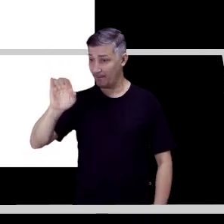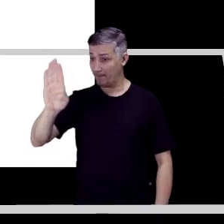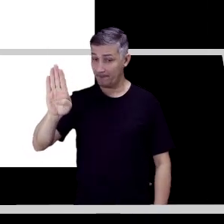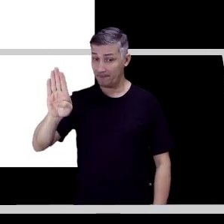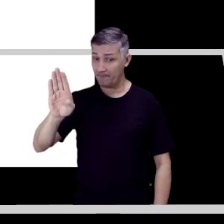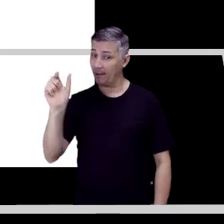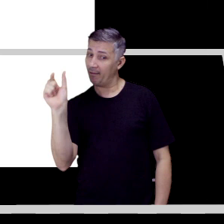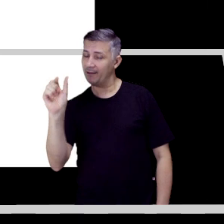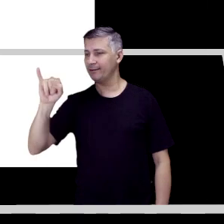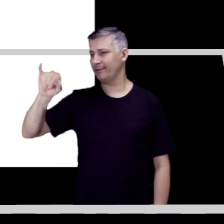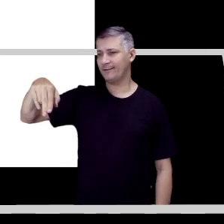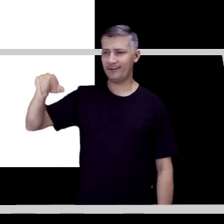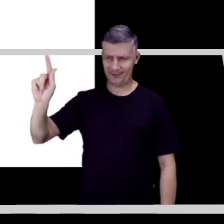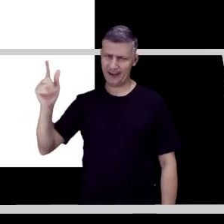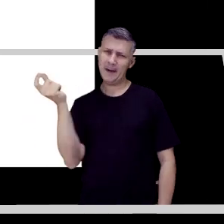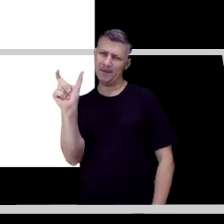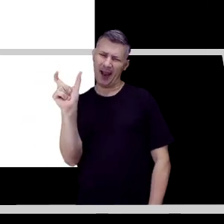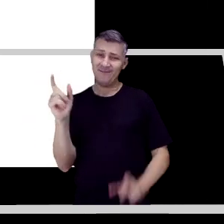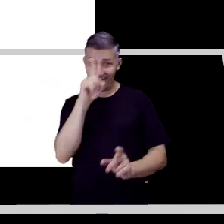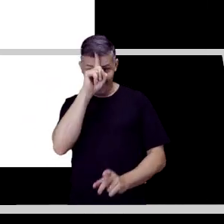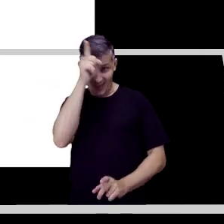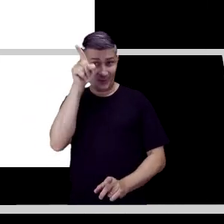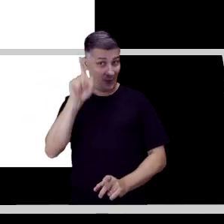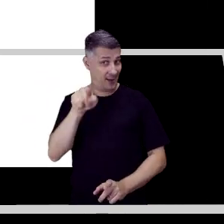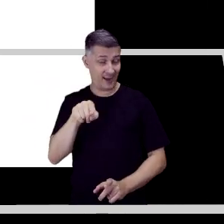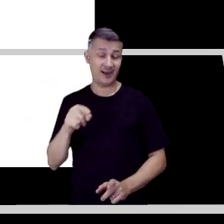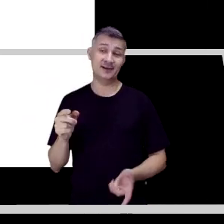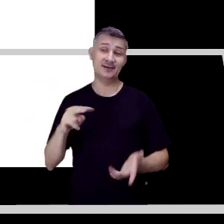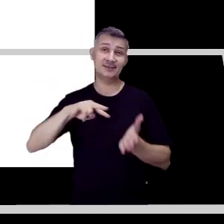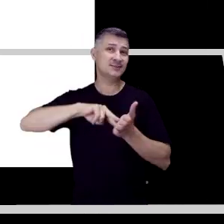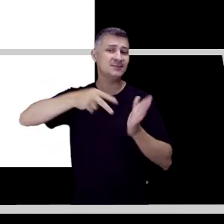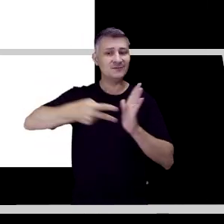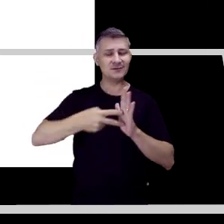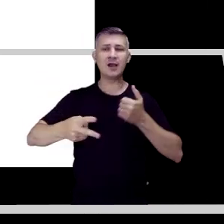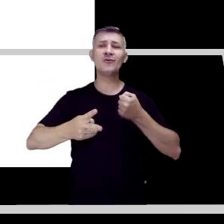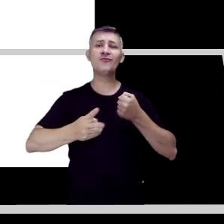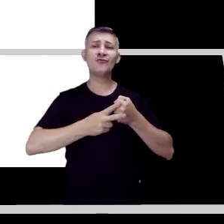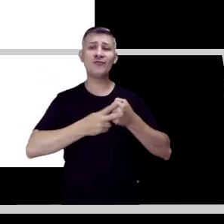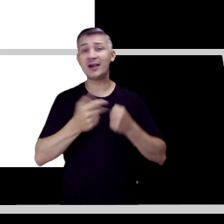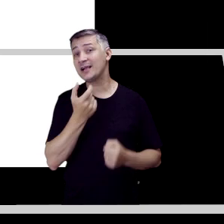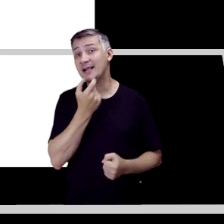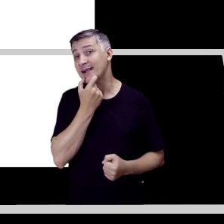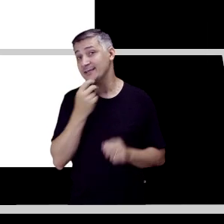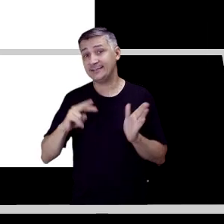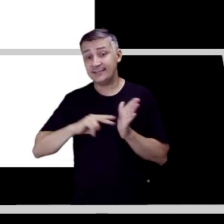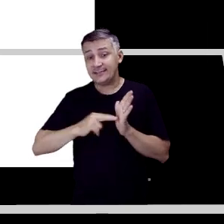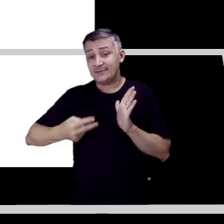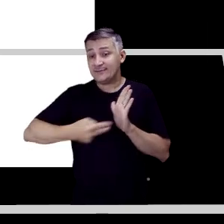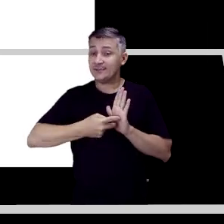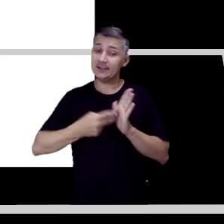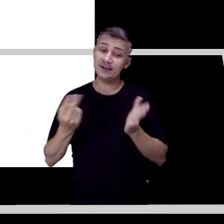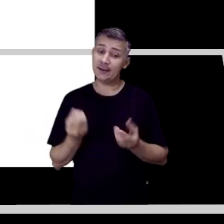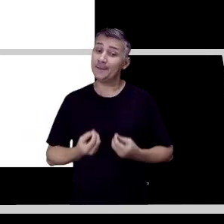né? Explicando esse gerúndio, não, esse neologismo, né? Que é um verbo no gerúndio e